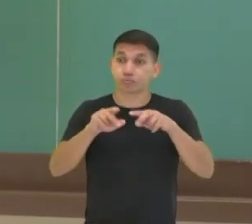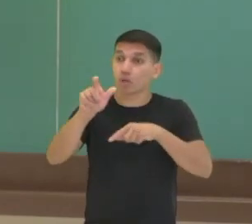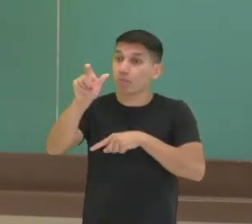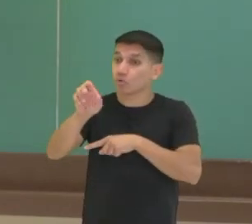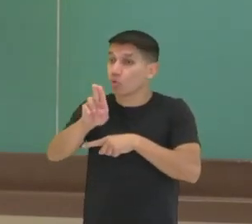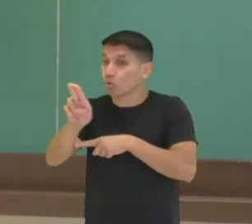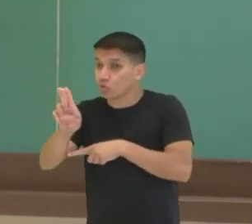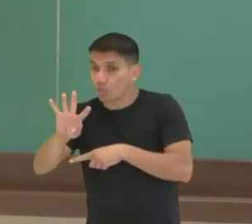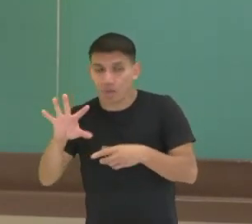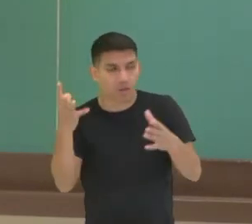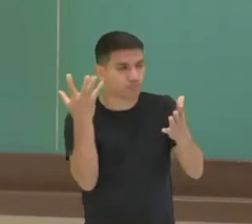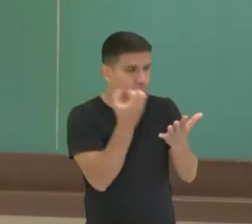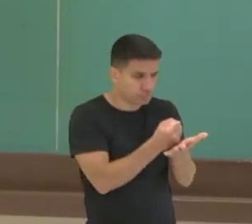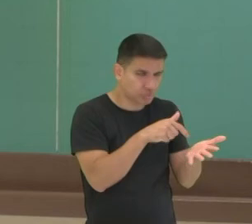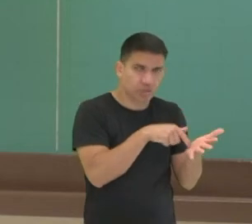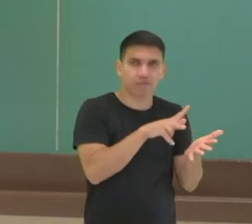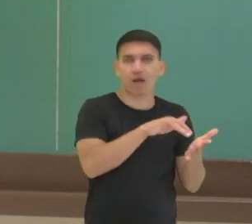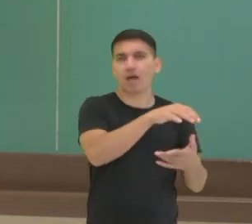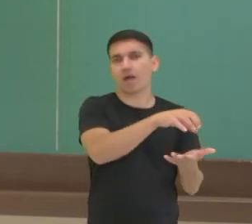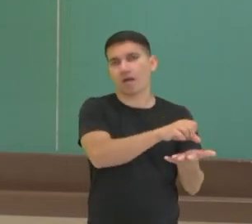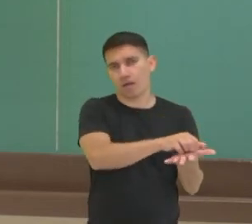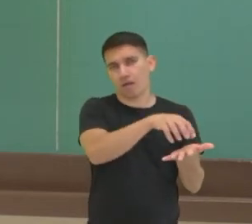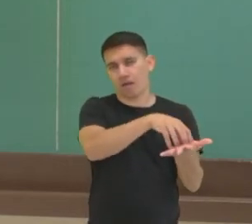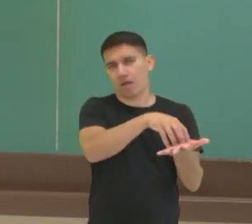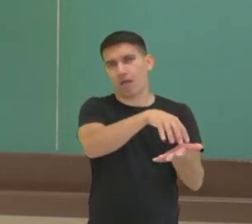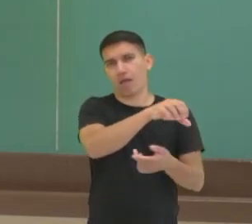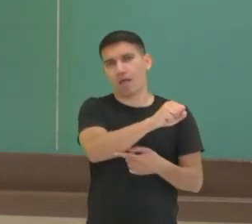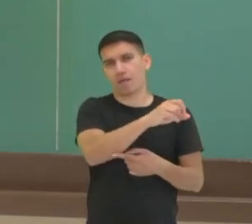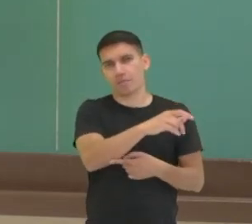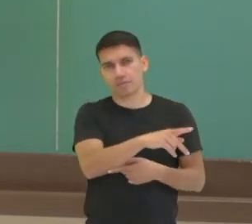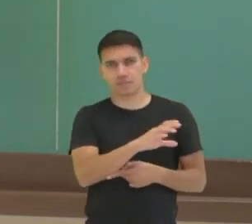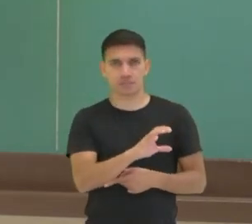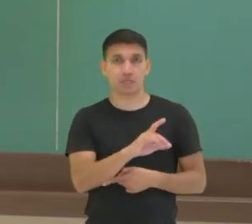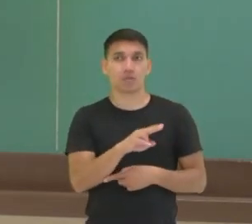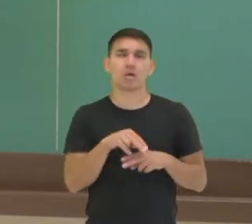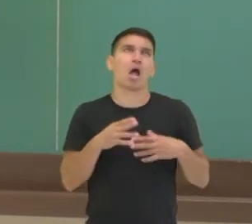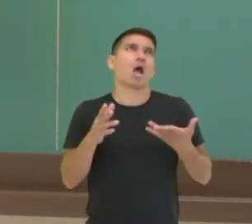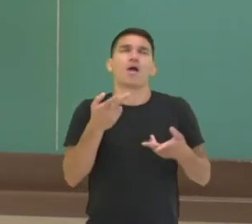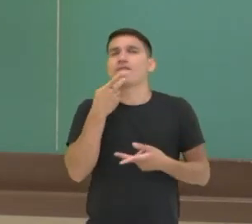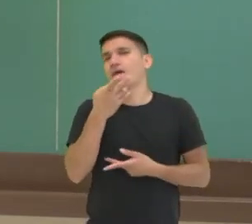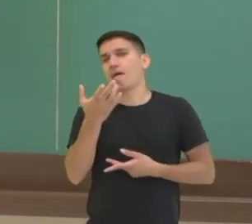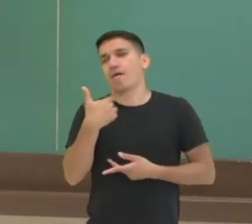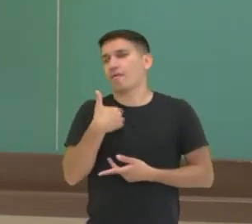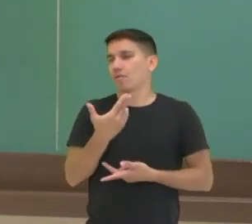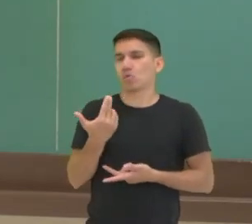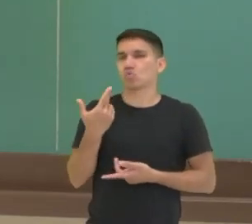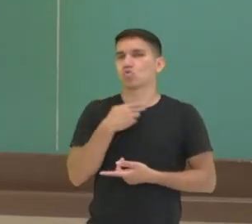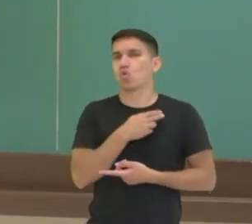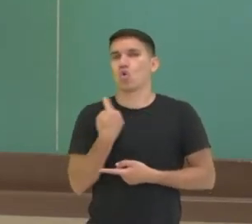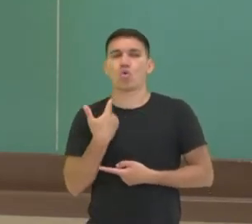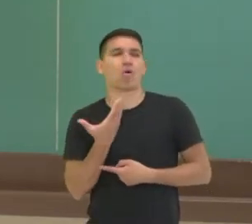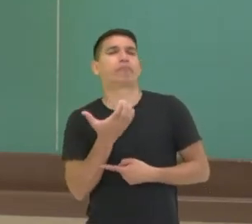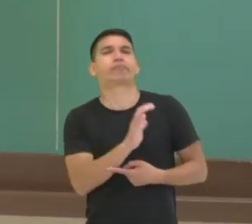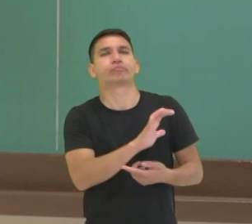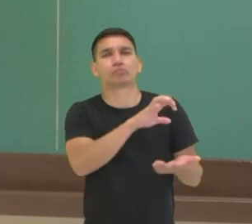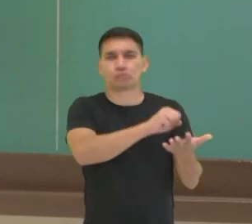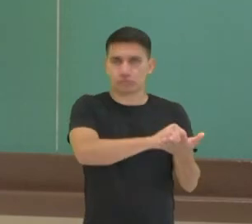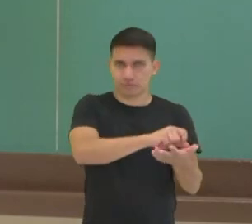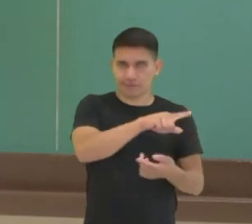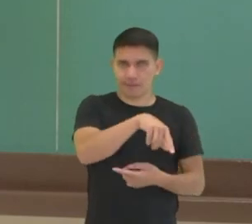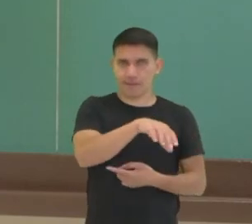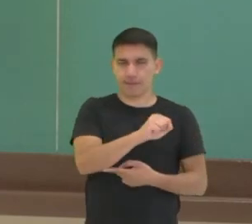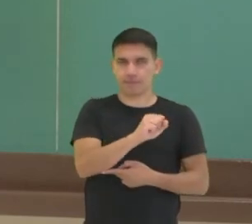comum você ouvir dizer, o nome do fulano foi para o SPC, né? Ou a pessoa às vezes diz, meu nome foi para o SPC, por quê? Porque eu comprei determinado produto